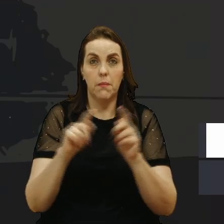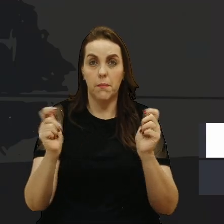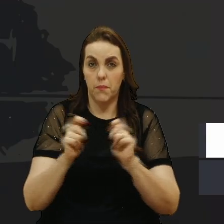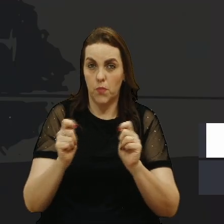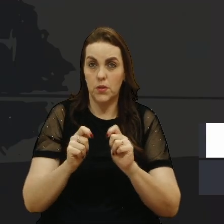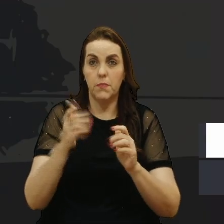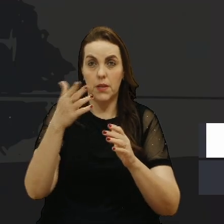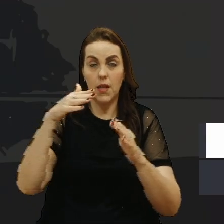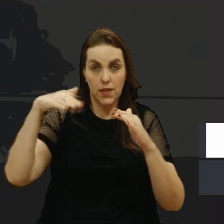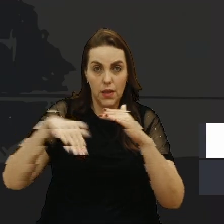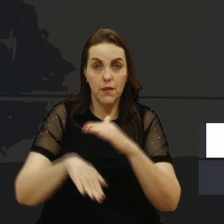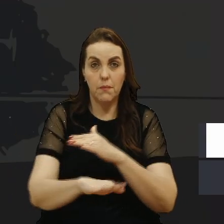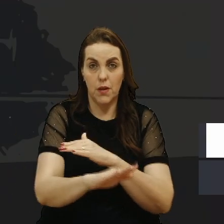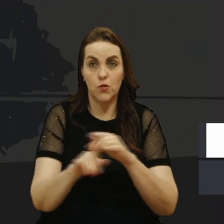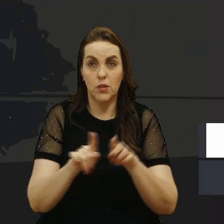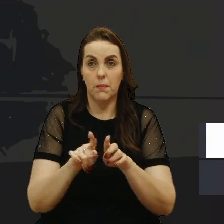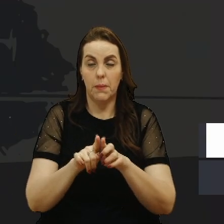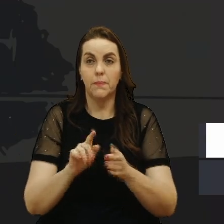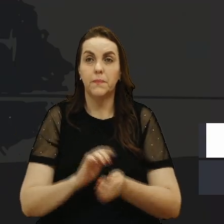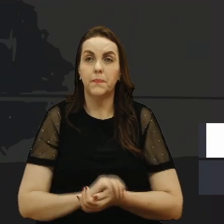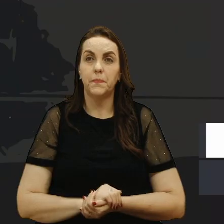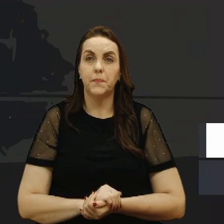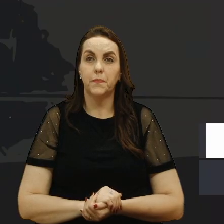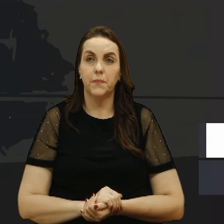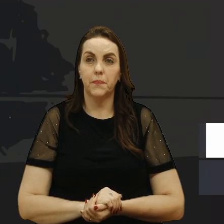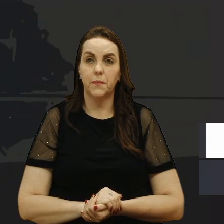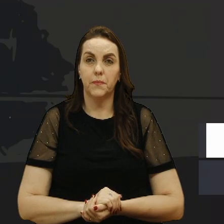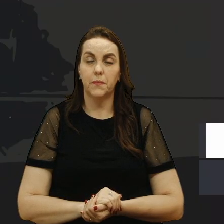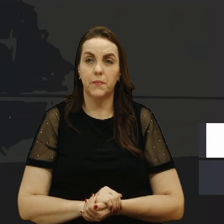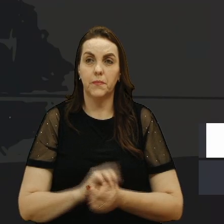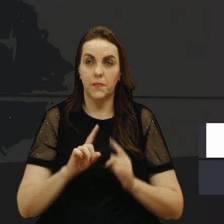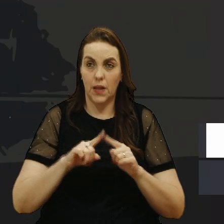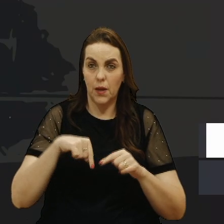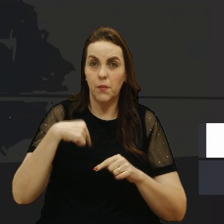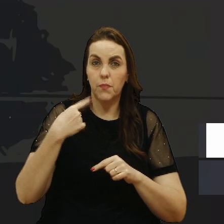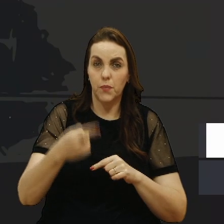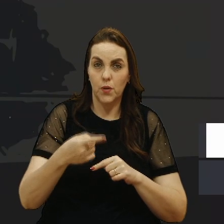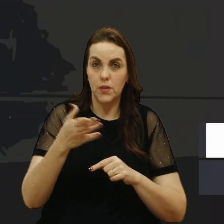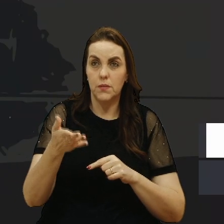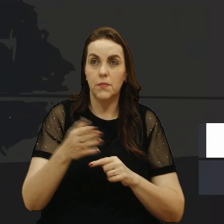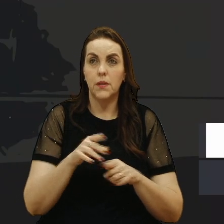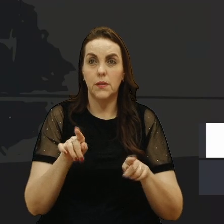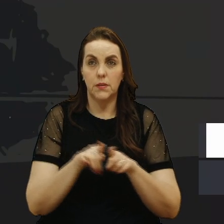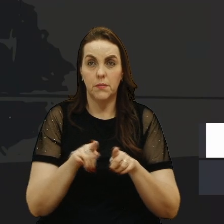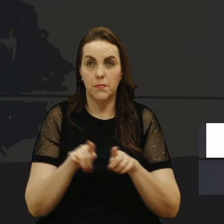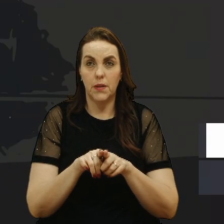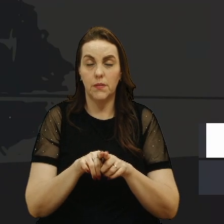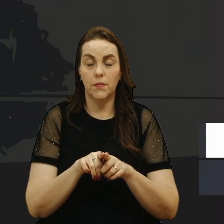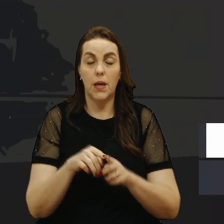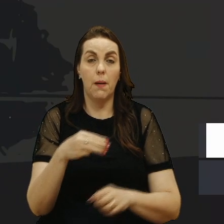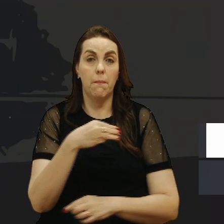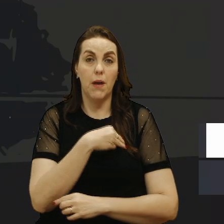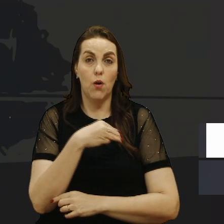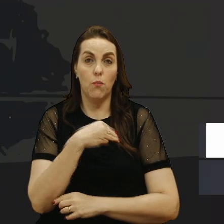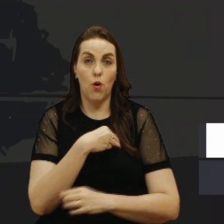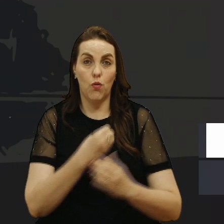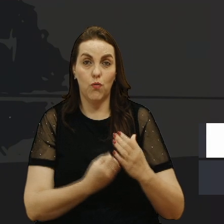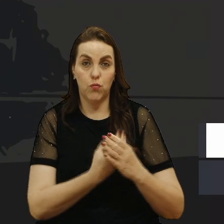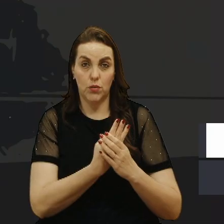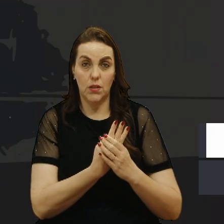passagem inferior. Pode passar. A próxima fica aqui na Fundação Marco Polo, no